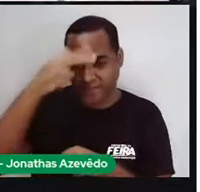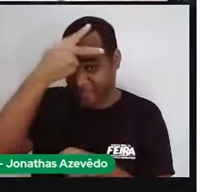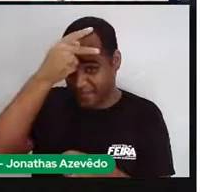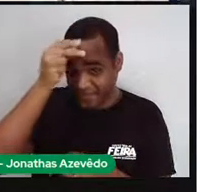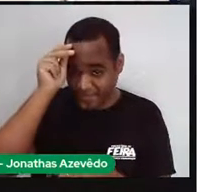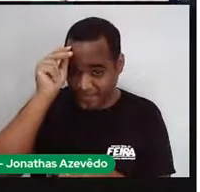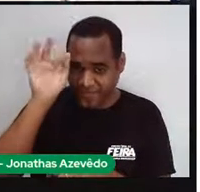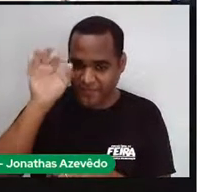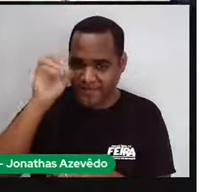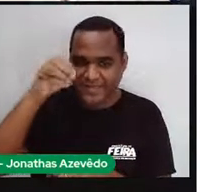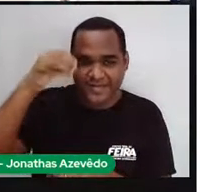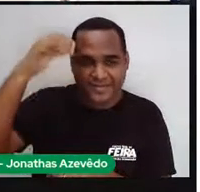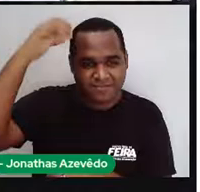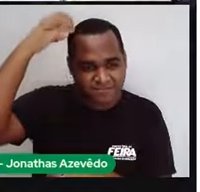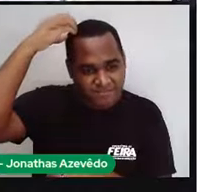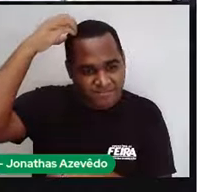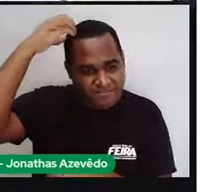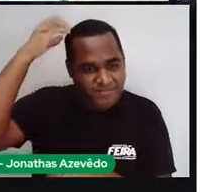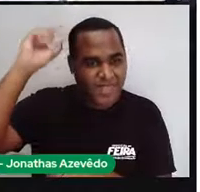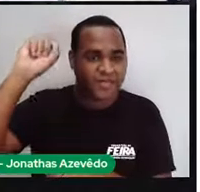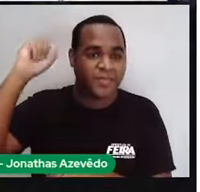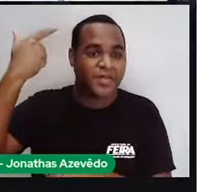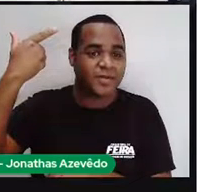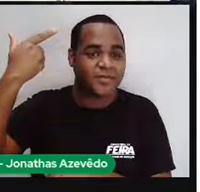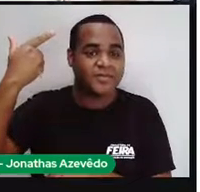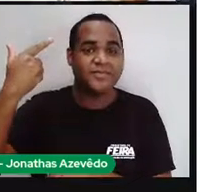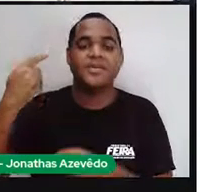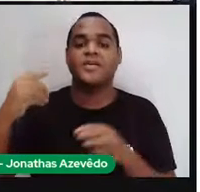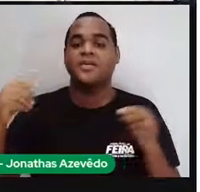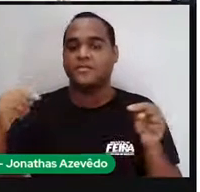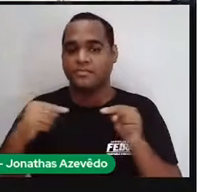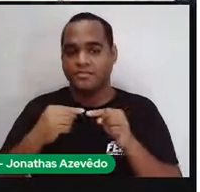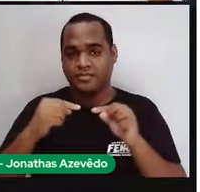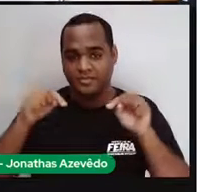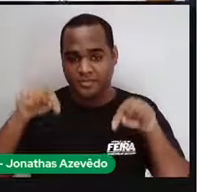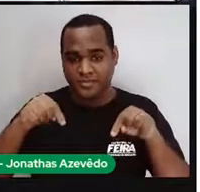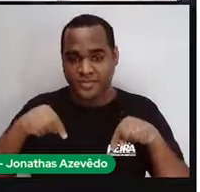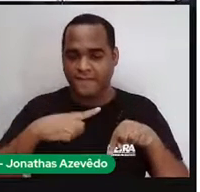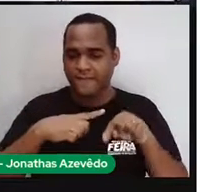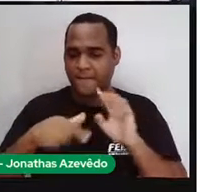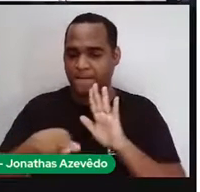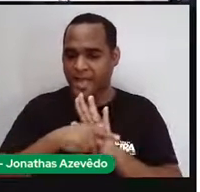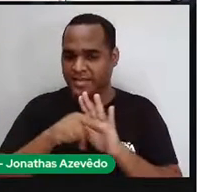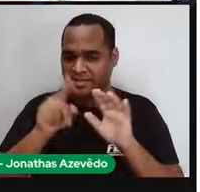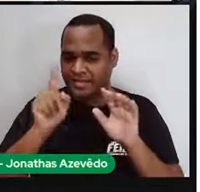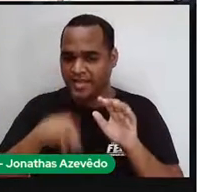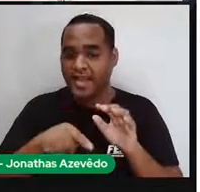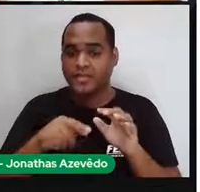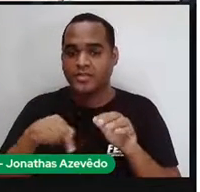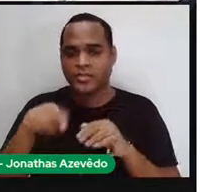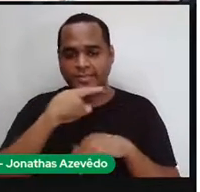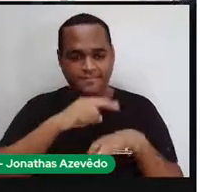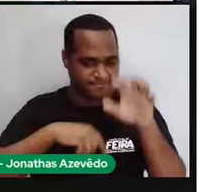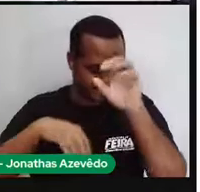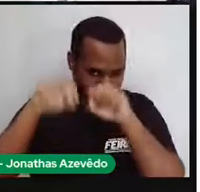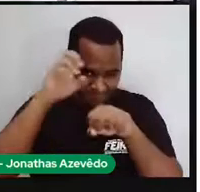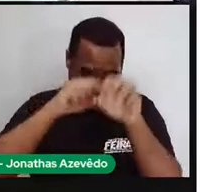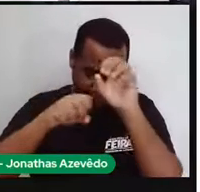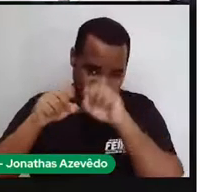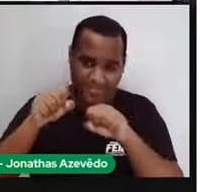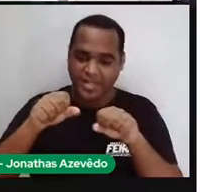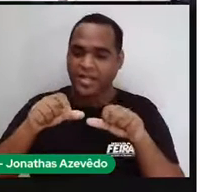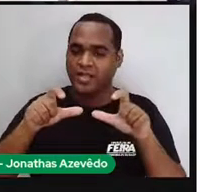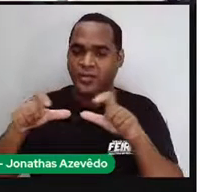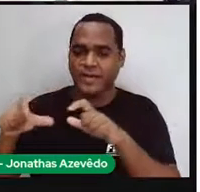Santana a nossa queridíssima cidade né Secretaria de Educação que faz parte né a nossa rede de ensino as escolas